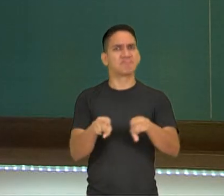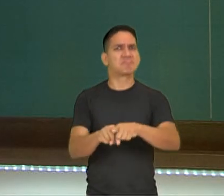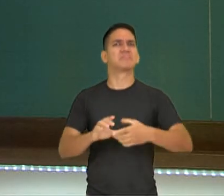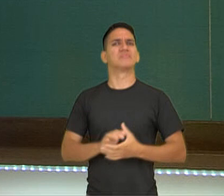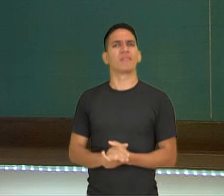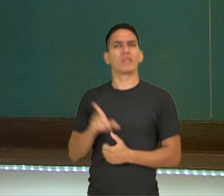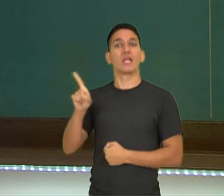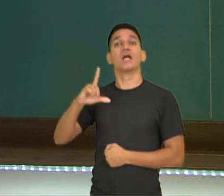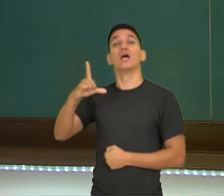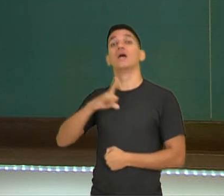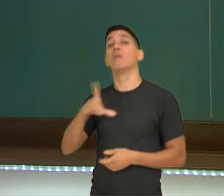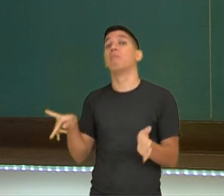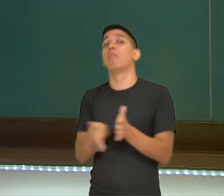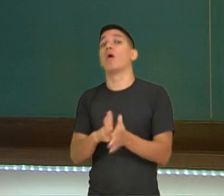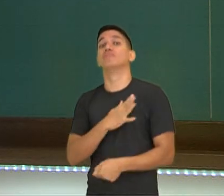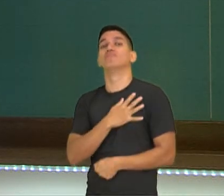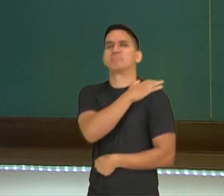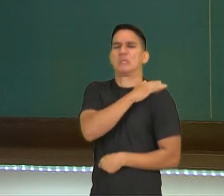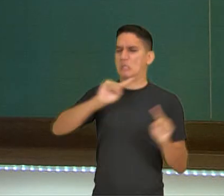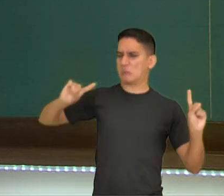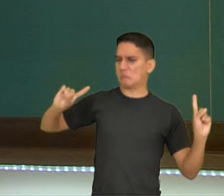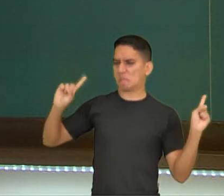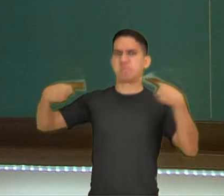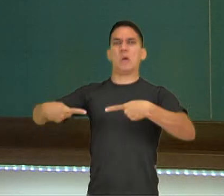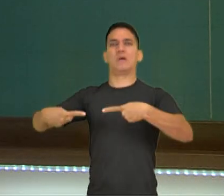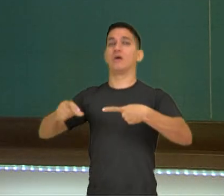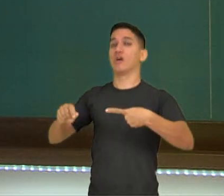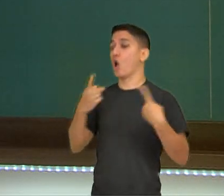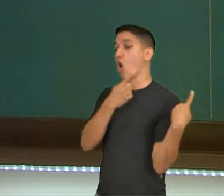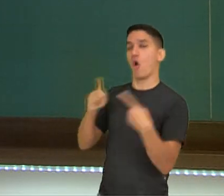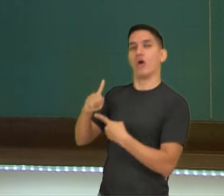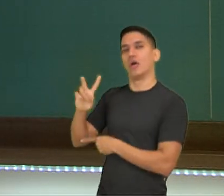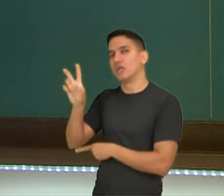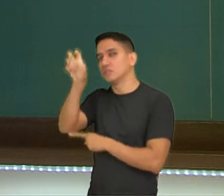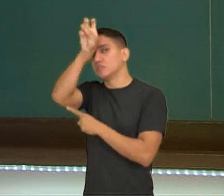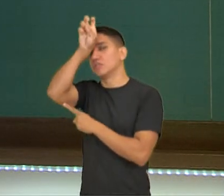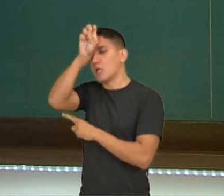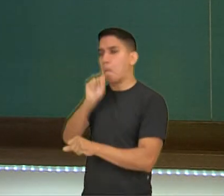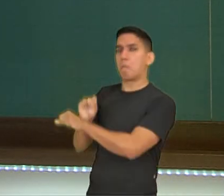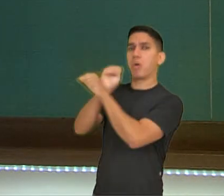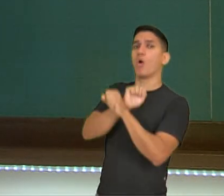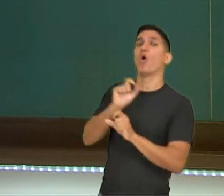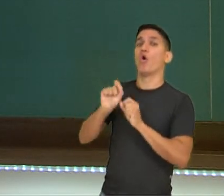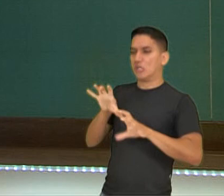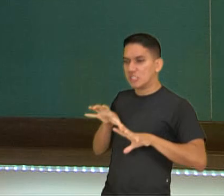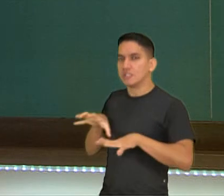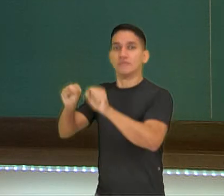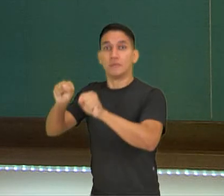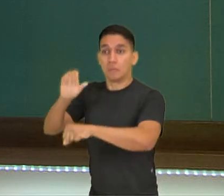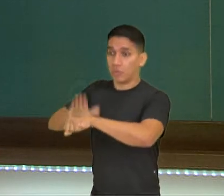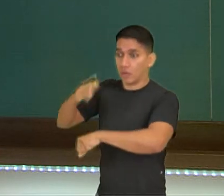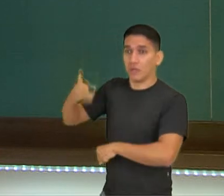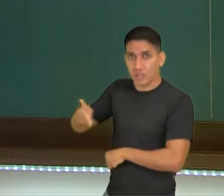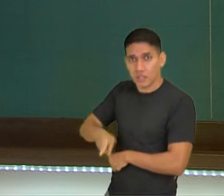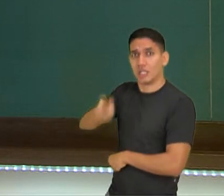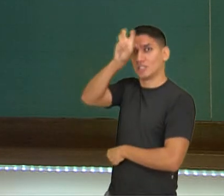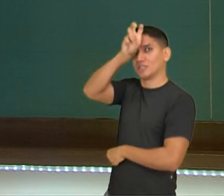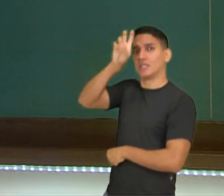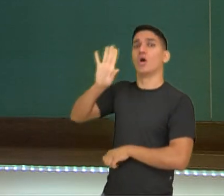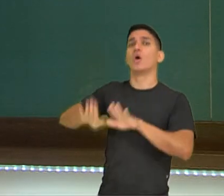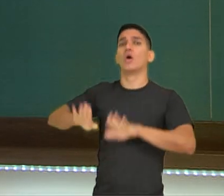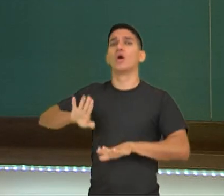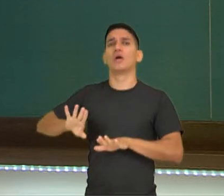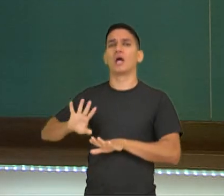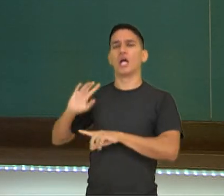poder militar para competir e se proteger, inclusive dominar o próprio Egito na